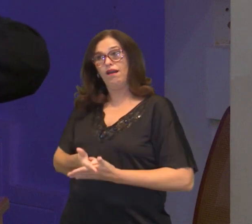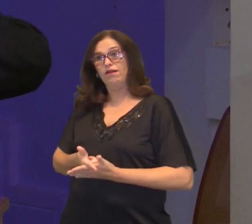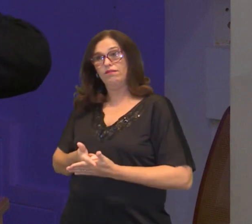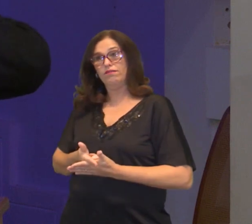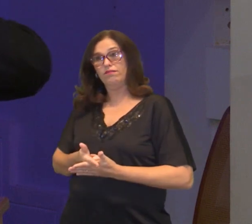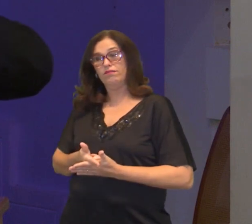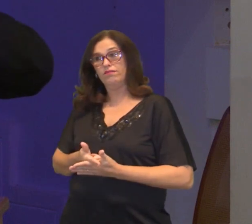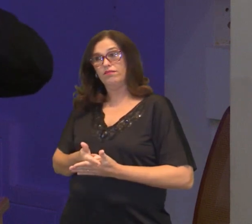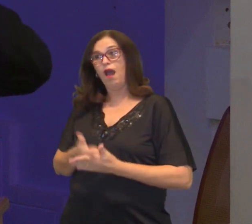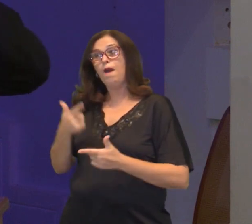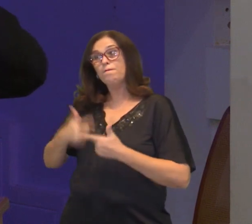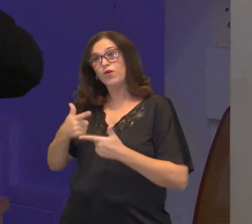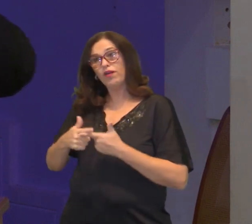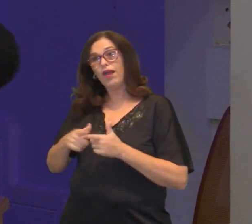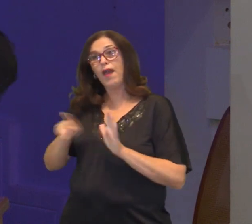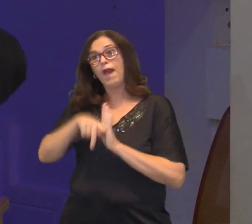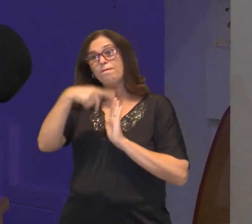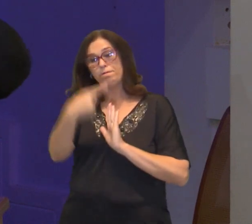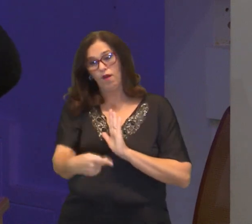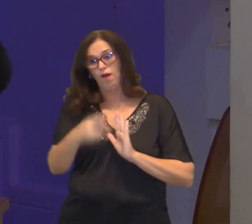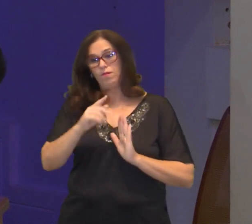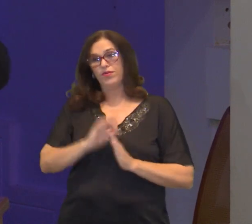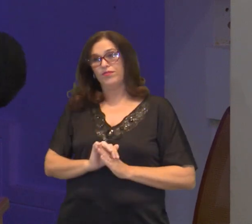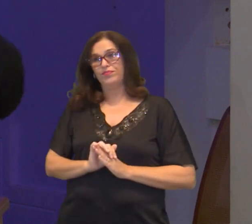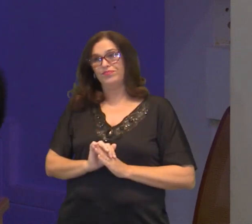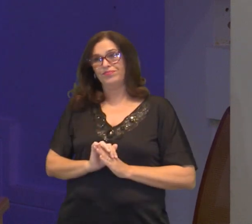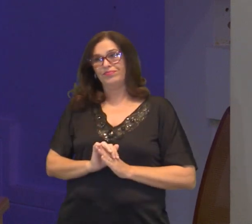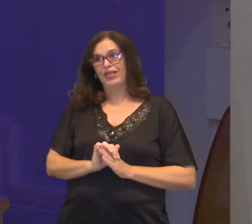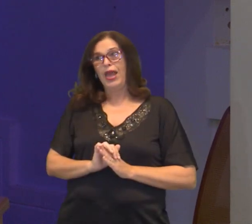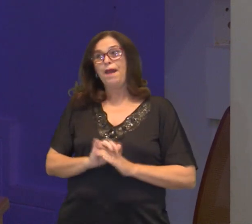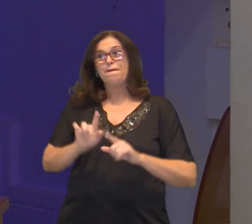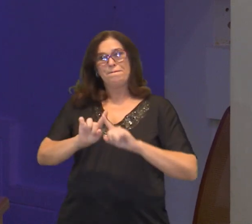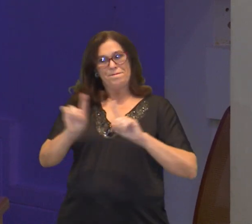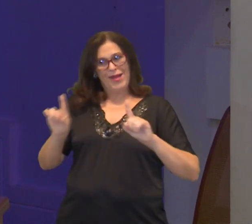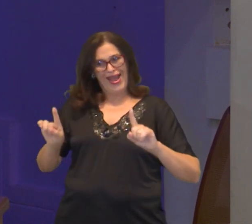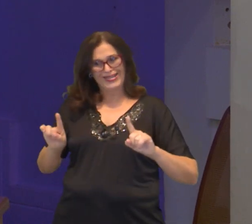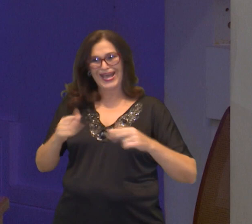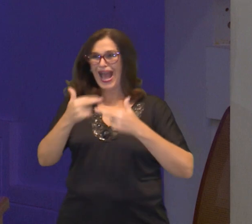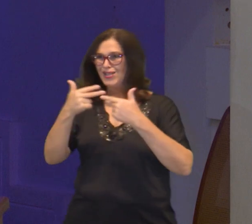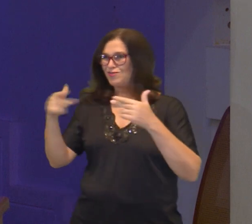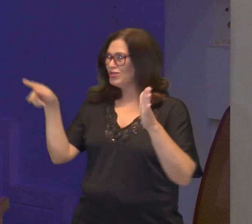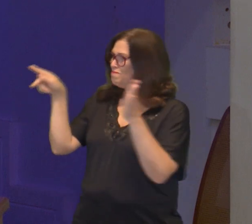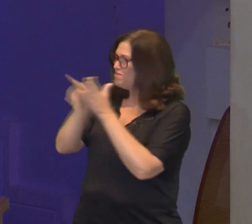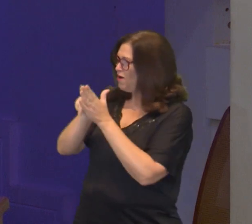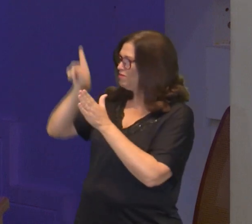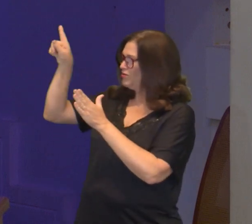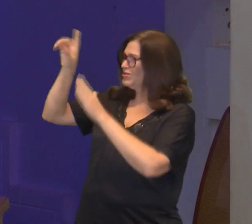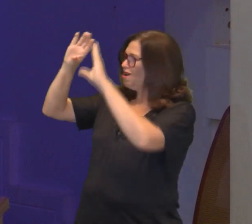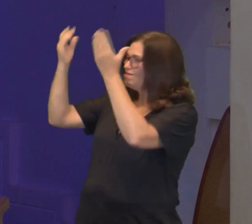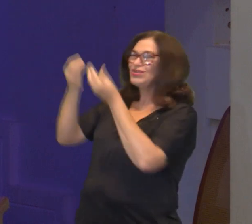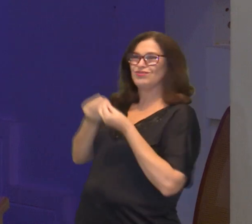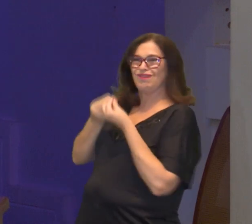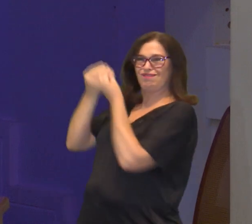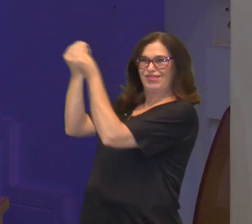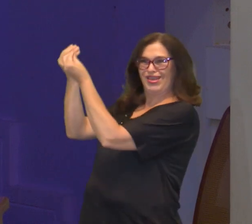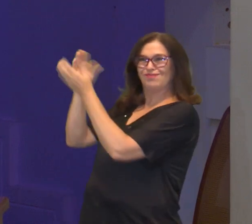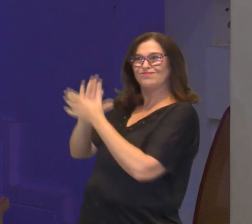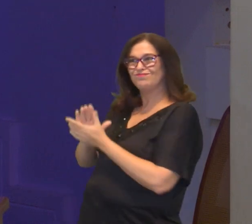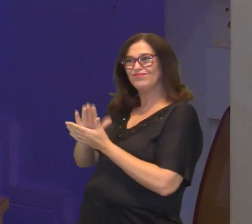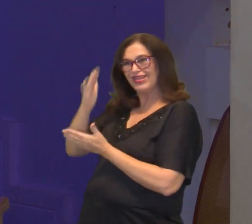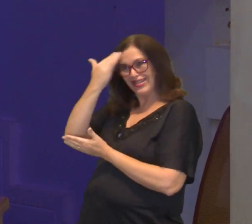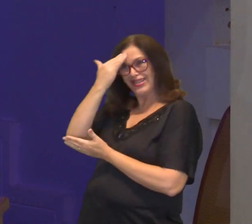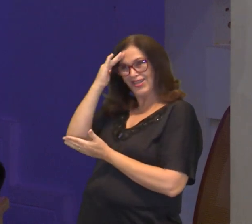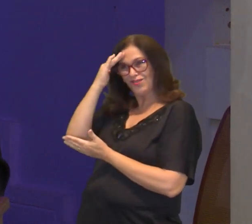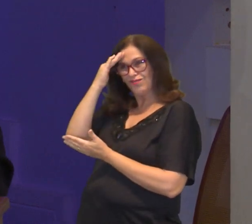aproveitavam para fazer comércio com as coisas religiosas. Isso não é novidade, não é uma